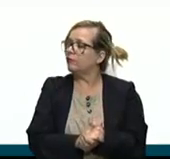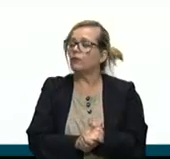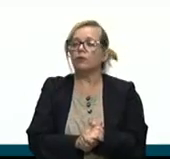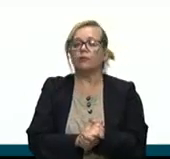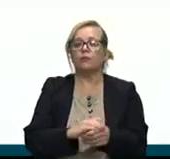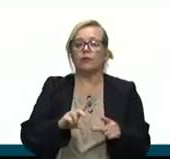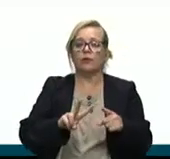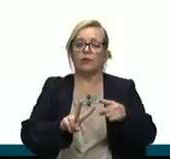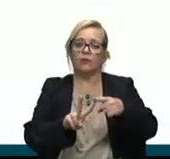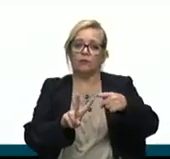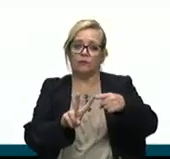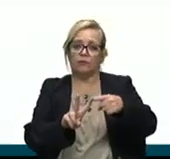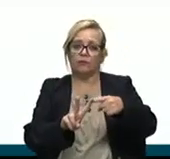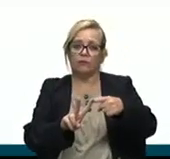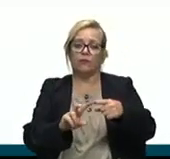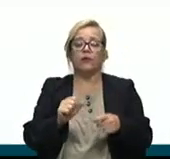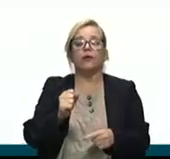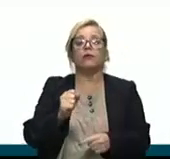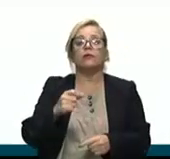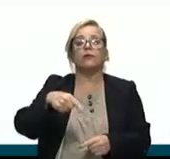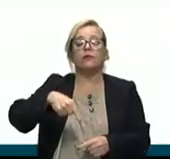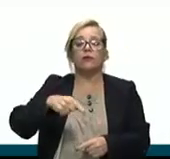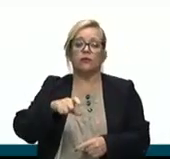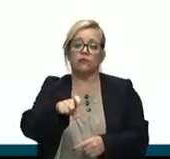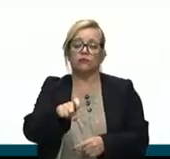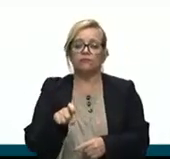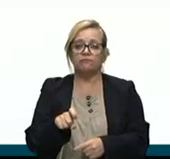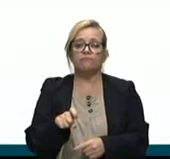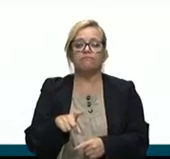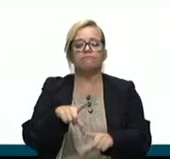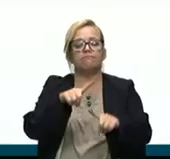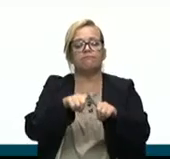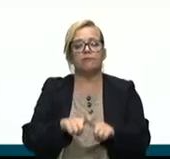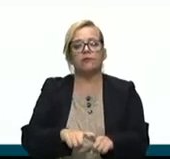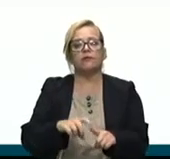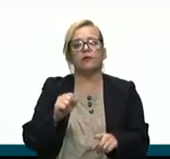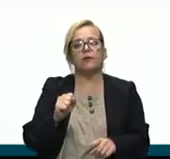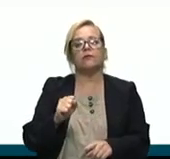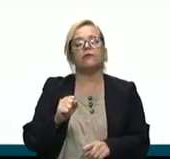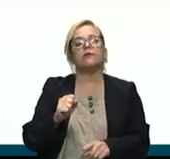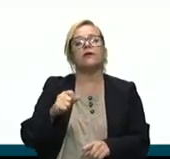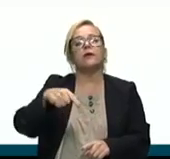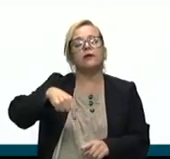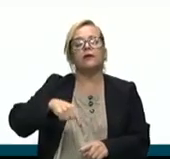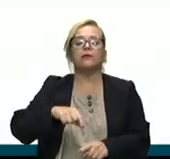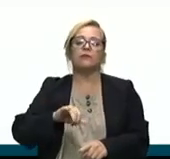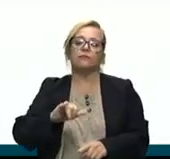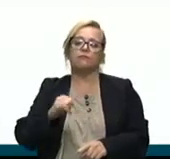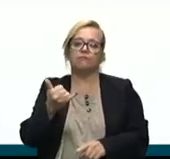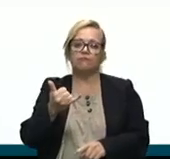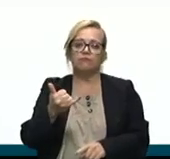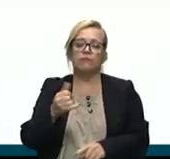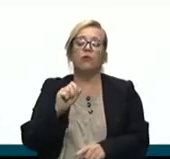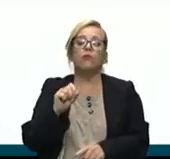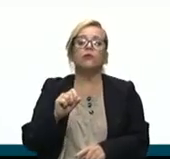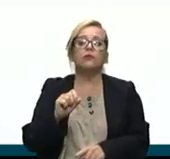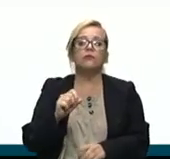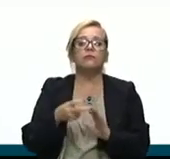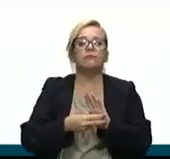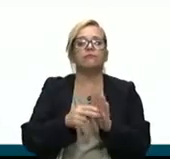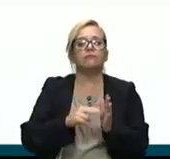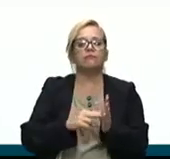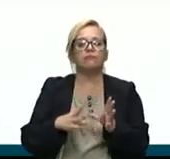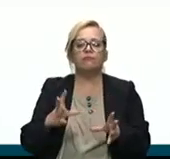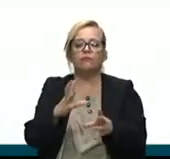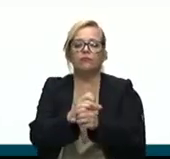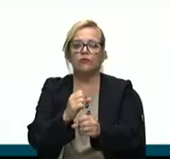raiz quadrada de SQ de x vezes SQ de y. O que é esse SQ? É a